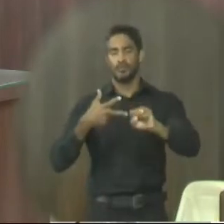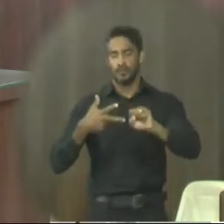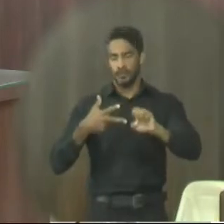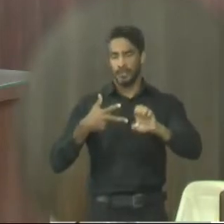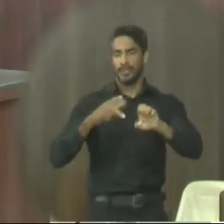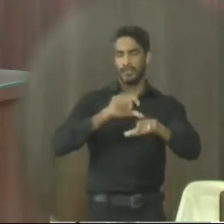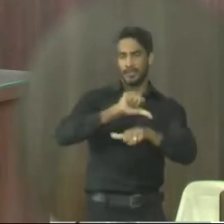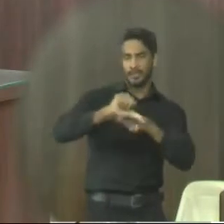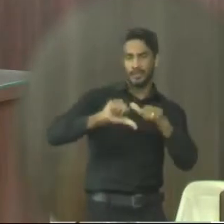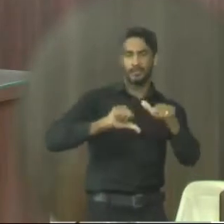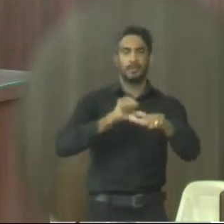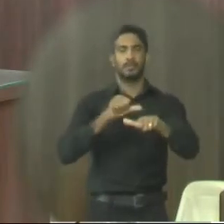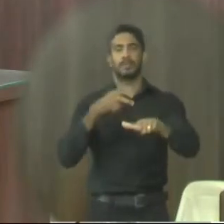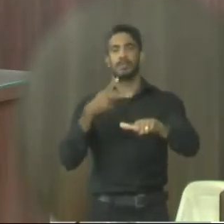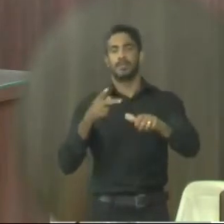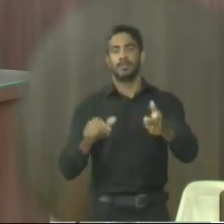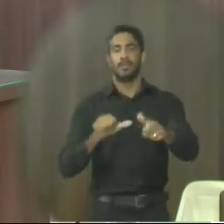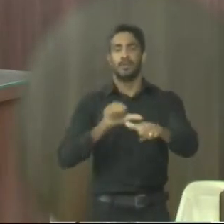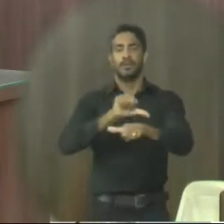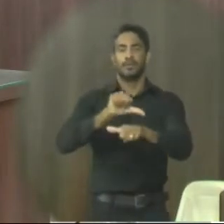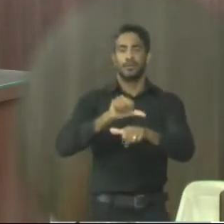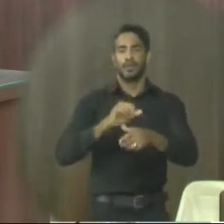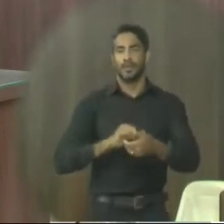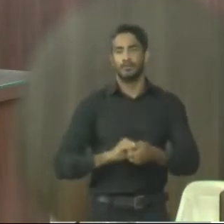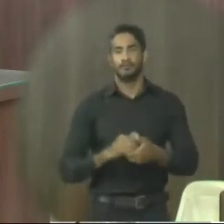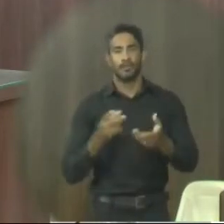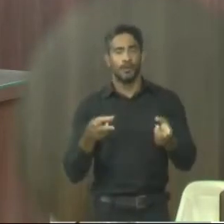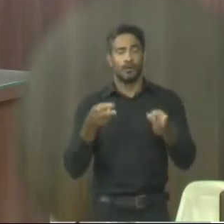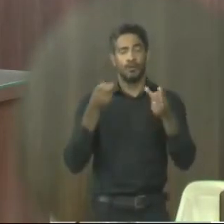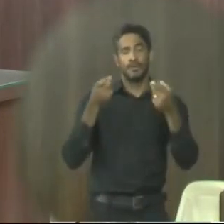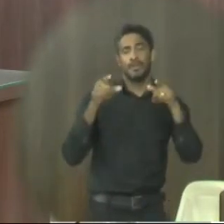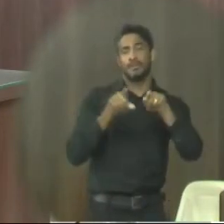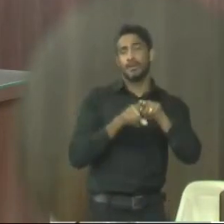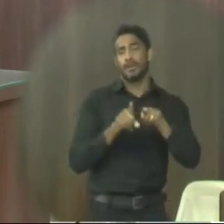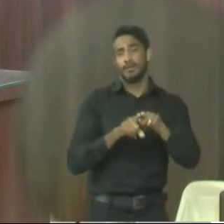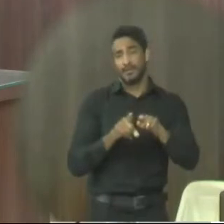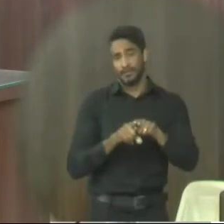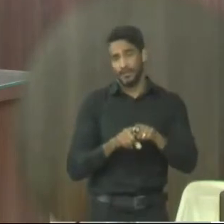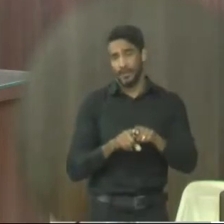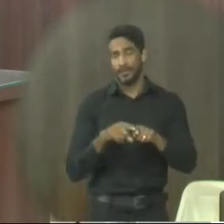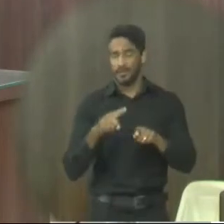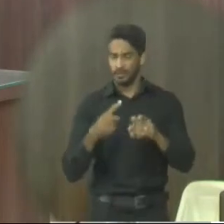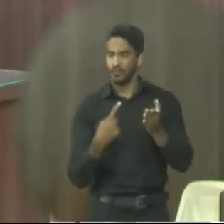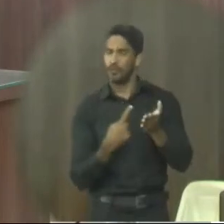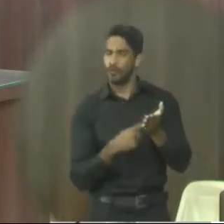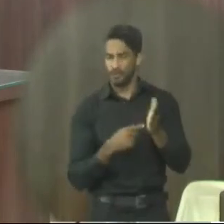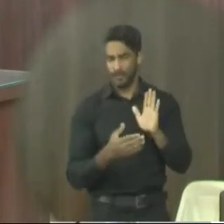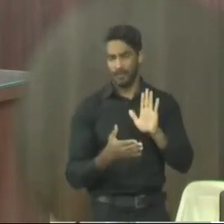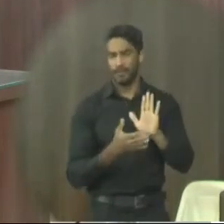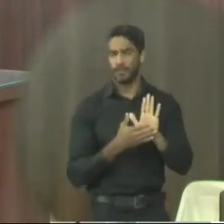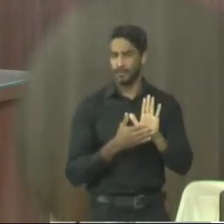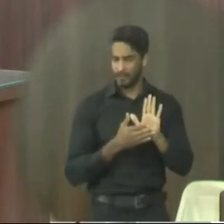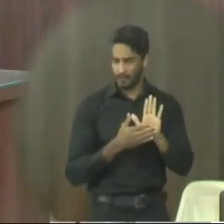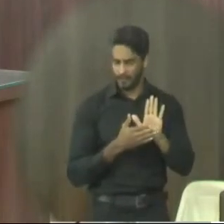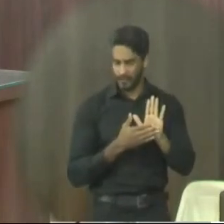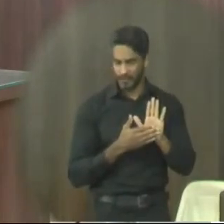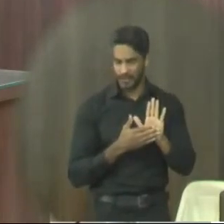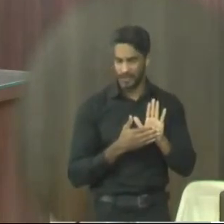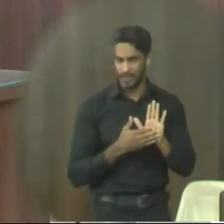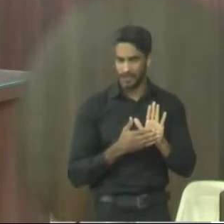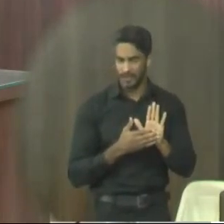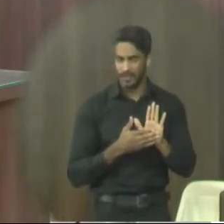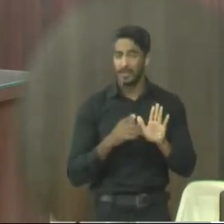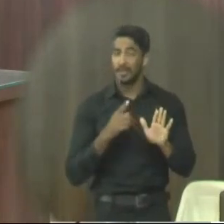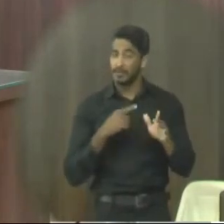invasão de competência. Observa-se que, para o efetivo cumprimento da proposta impugnada,